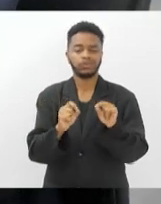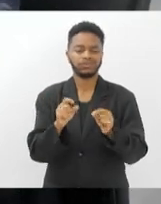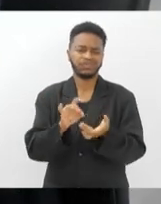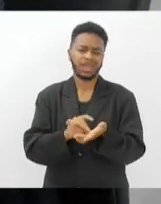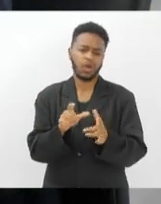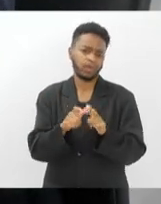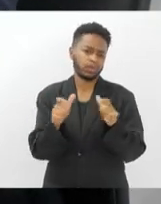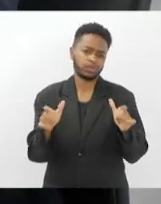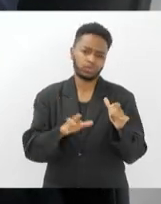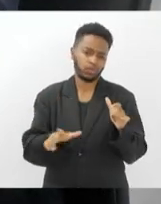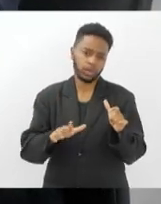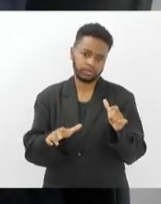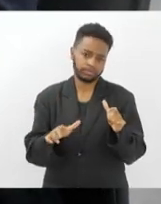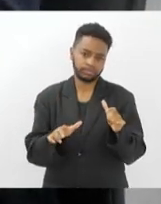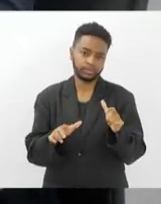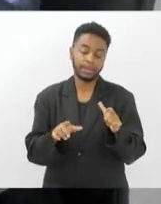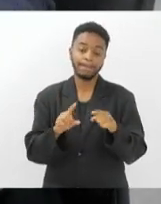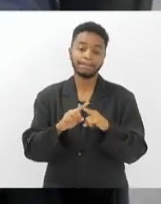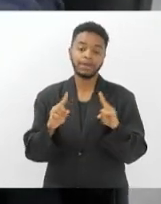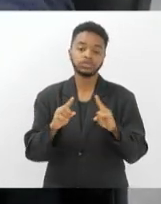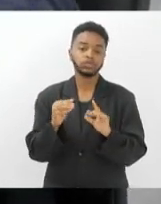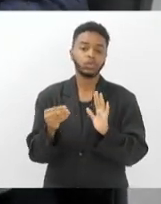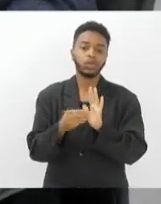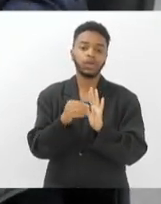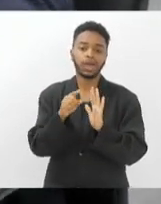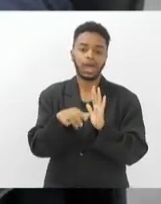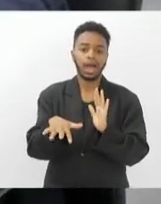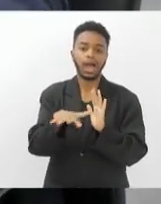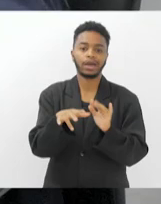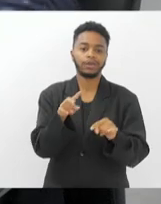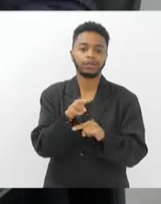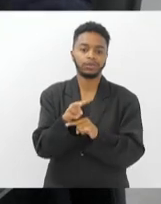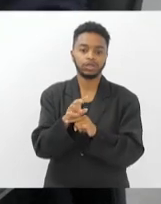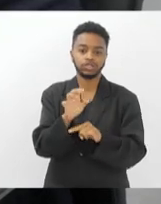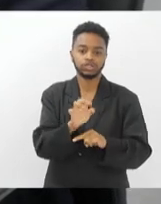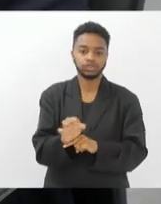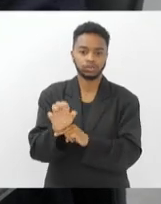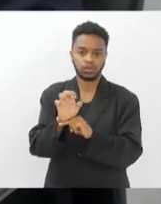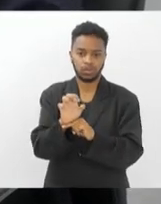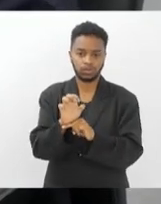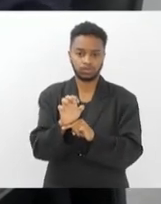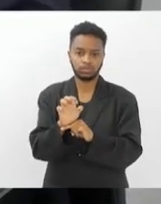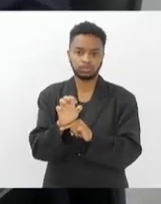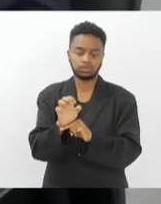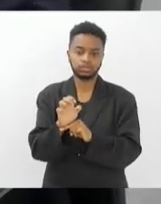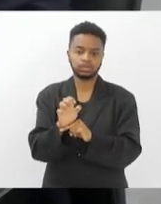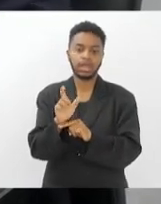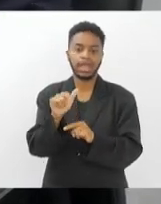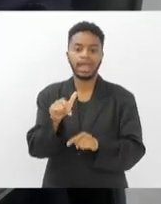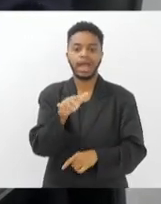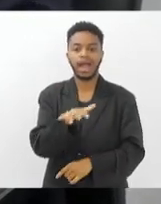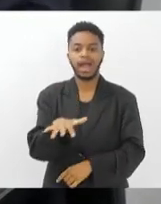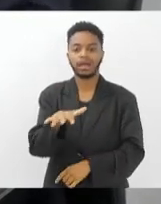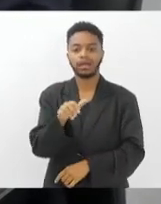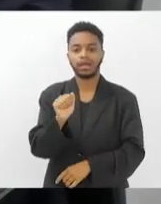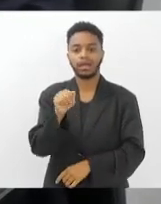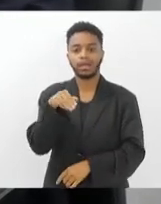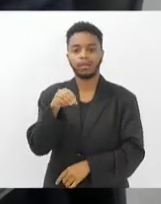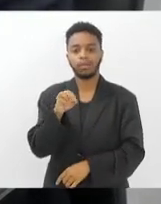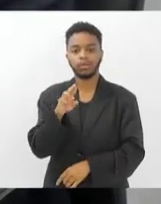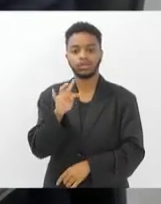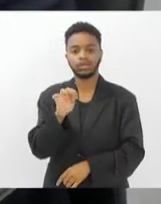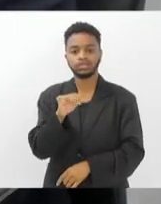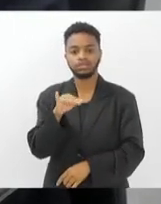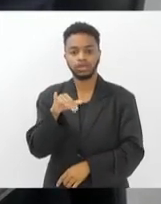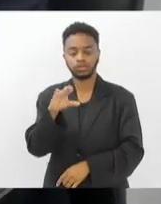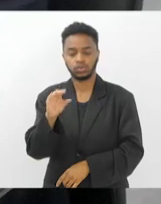em relação à lei federal, é reconhecer como área de preservação estadual a área de amortecimento, que é o que tem causado esses